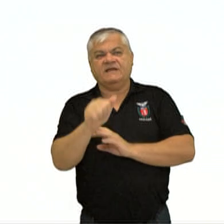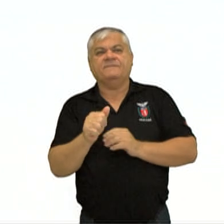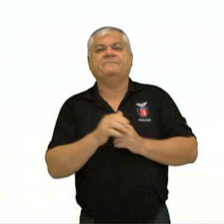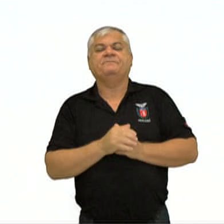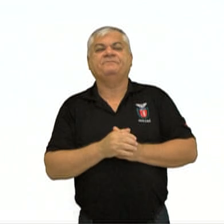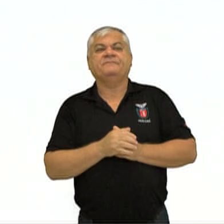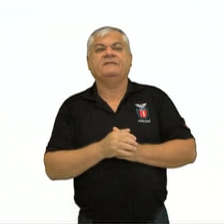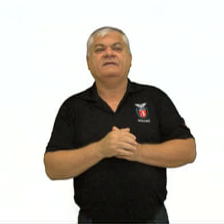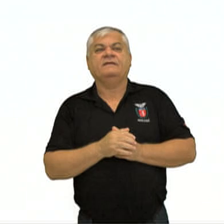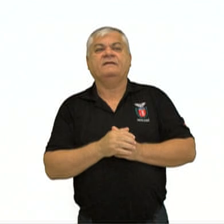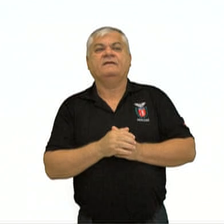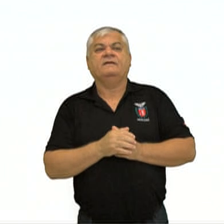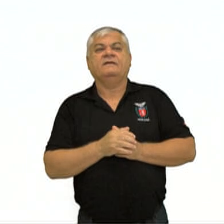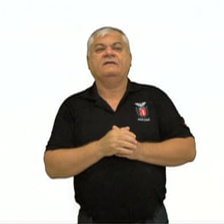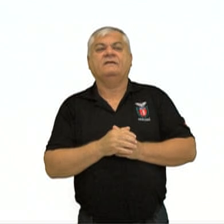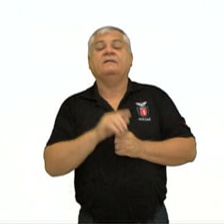estou